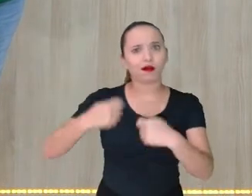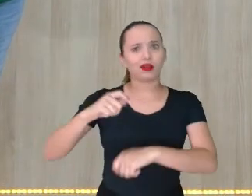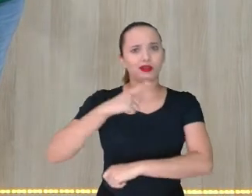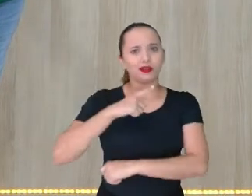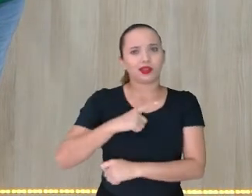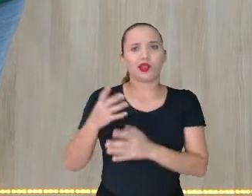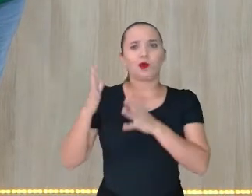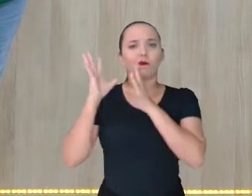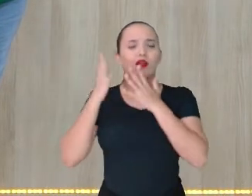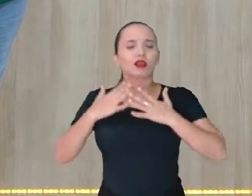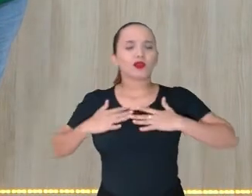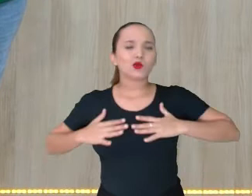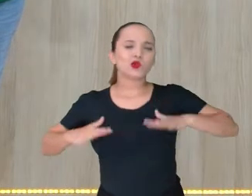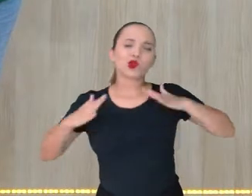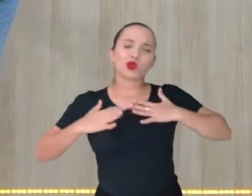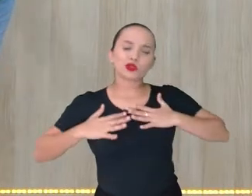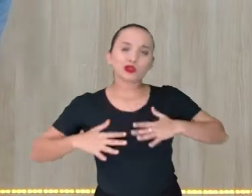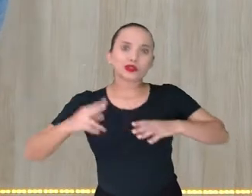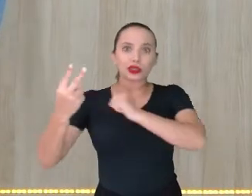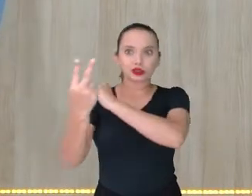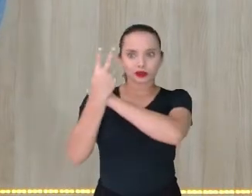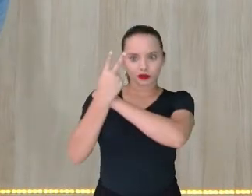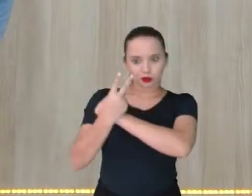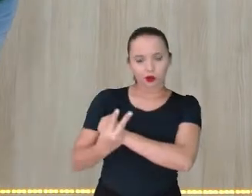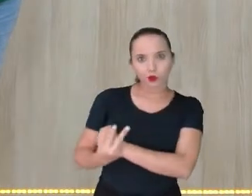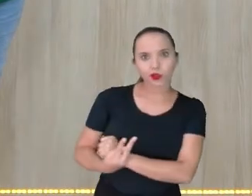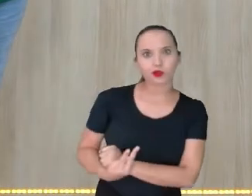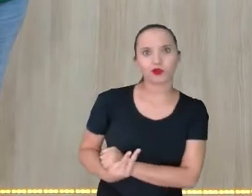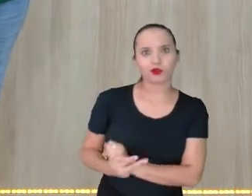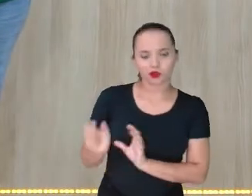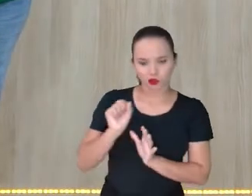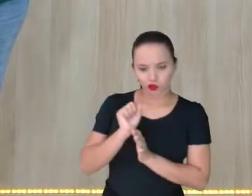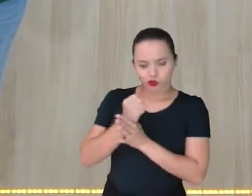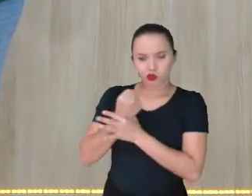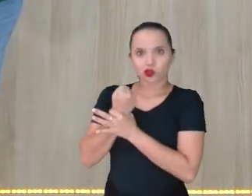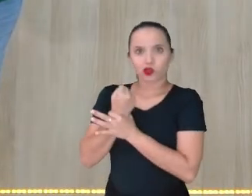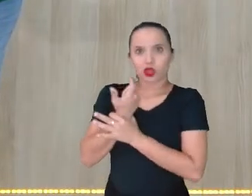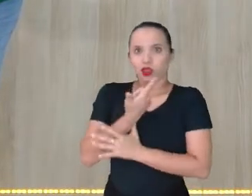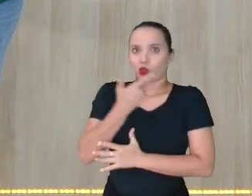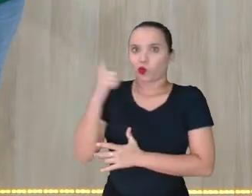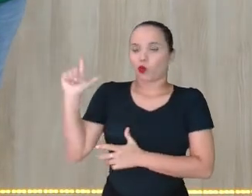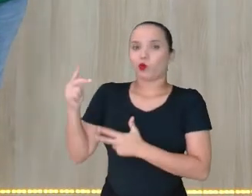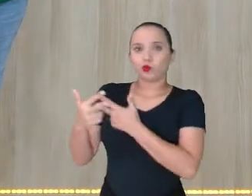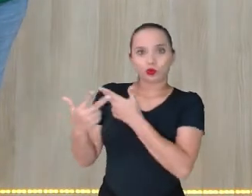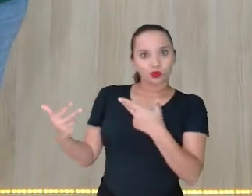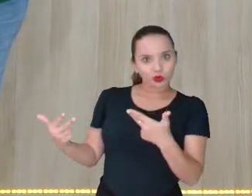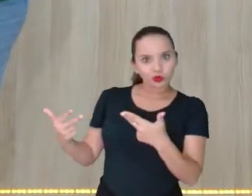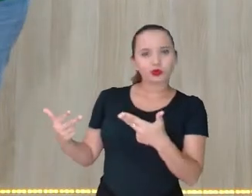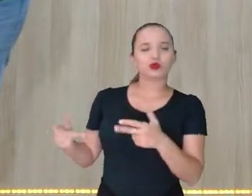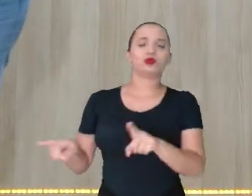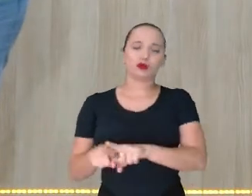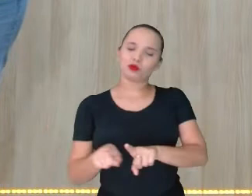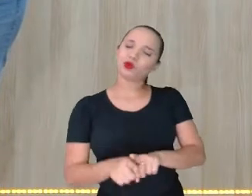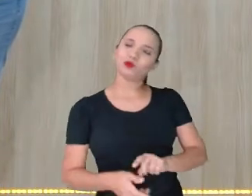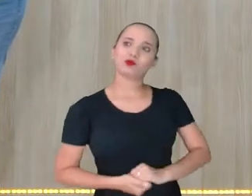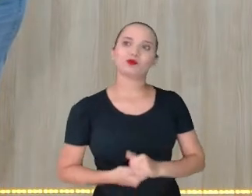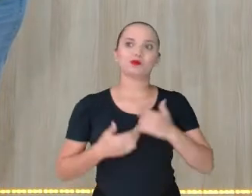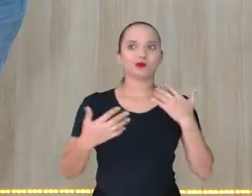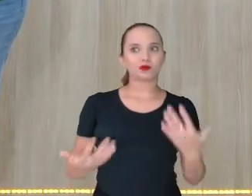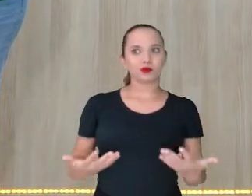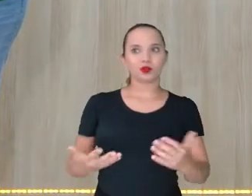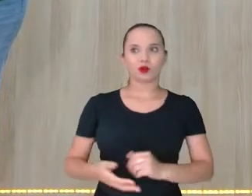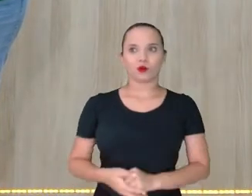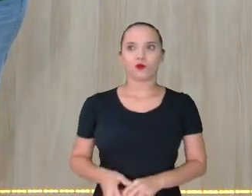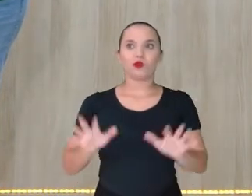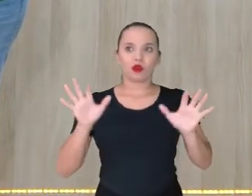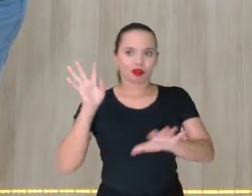para descansar, não é? Para se proteger, muitas vezes, de outros predadores, não é? Pois é. Então, é